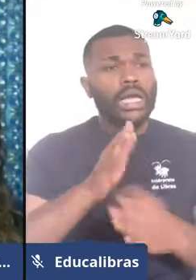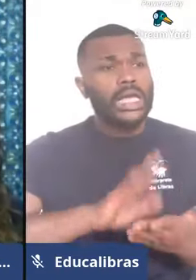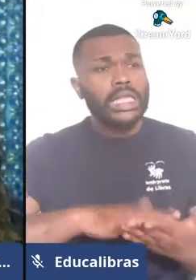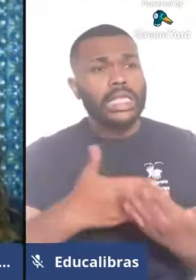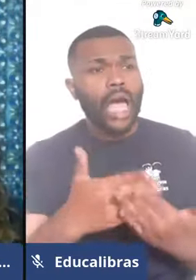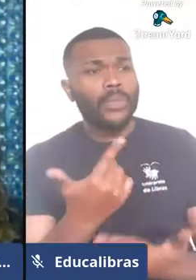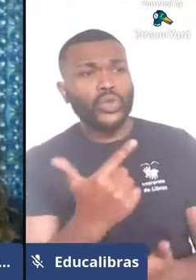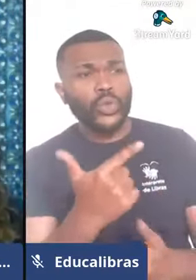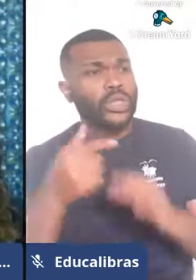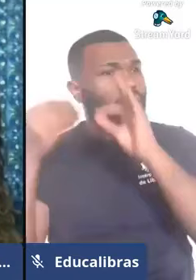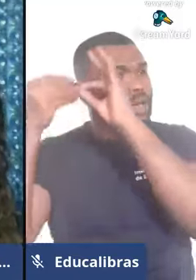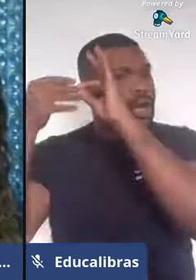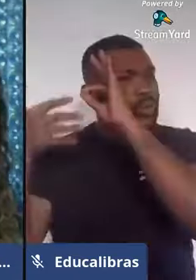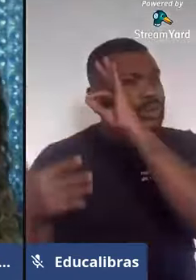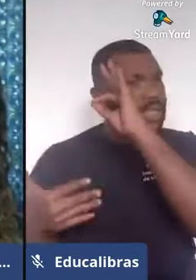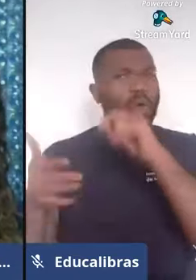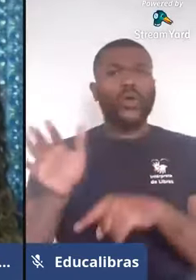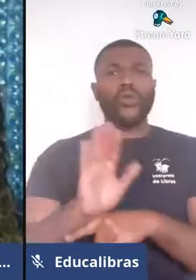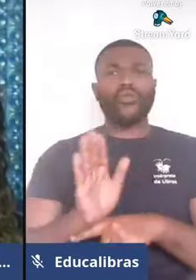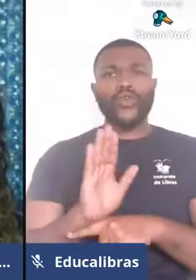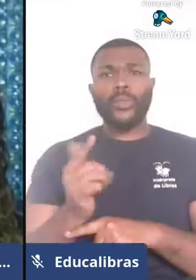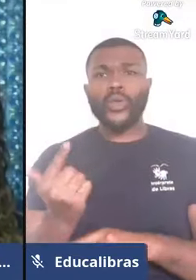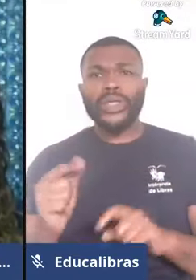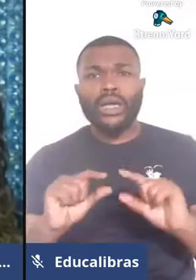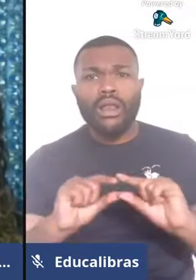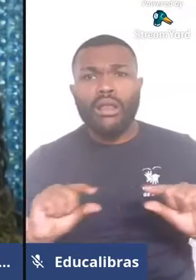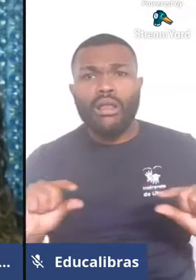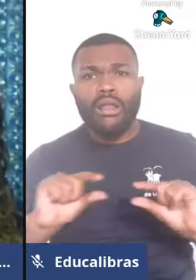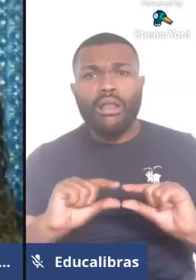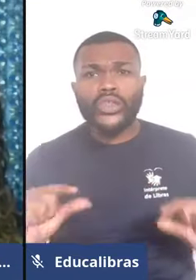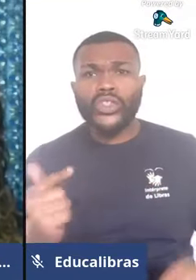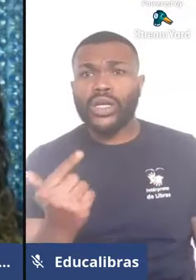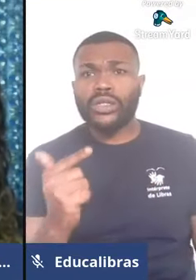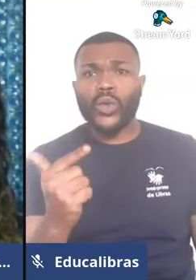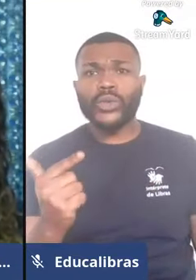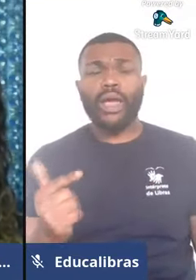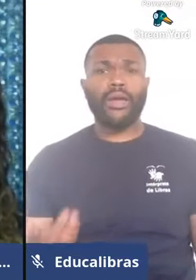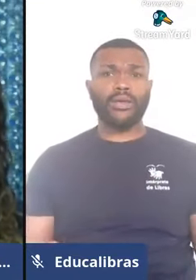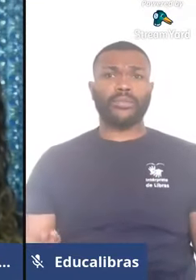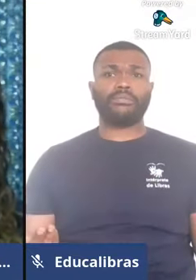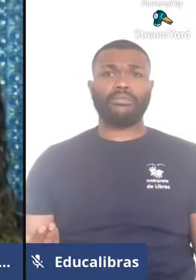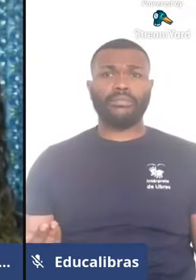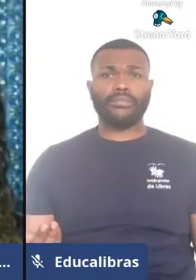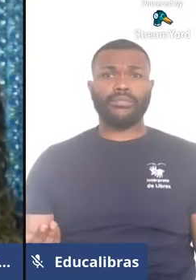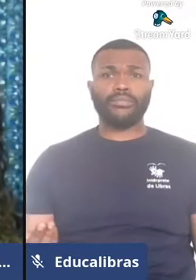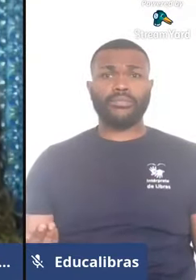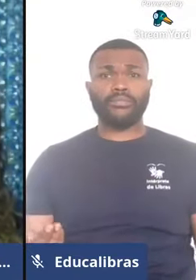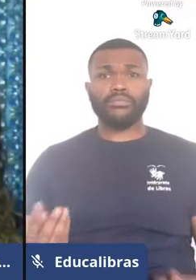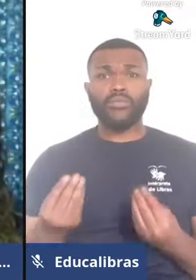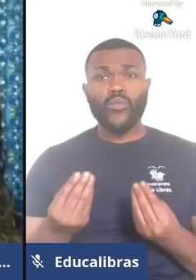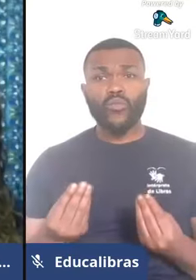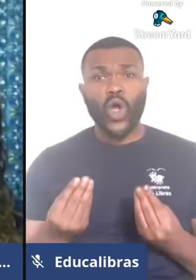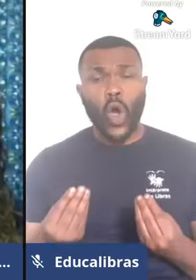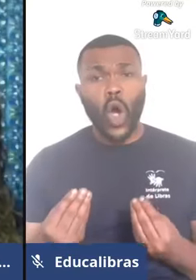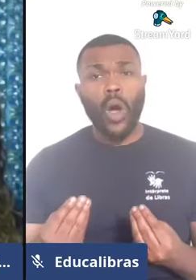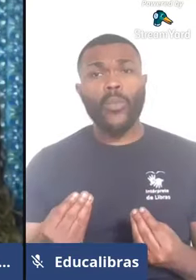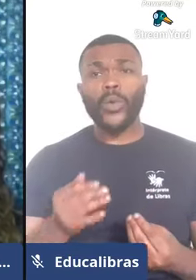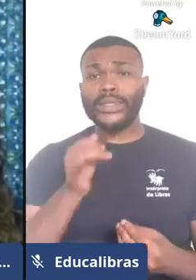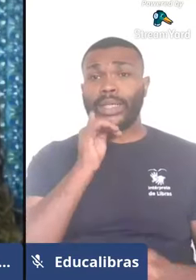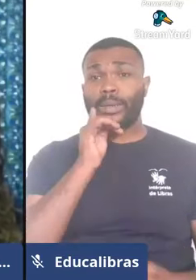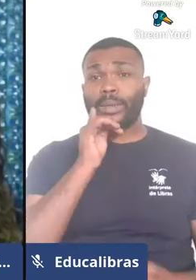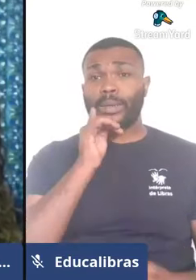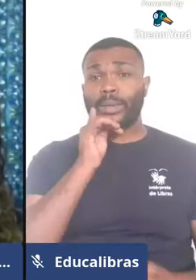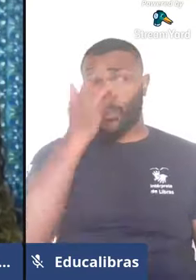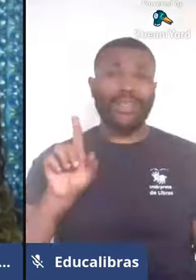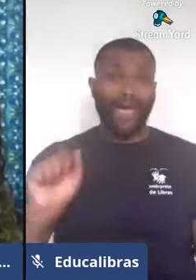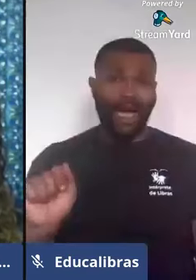no filme, né? Ela não tem legenda para as pessoas que não são usuárias de Libras, mas precisam de legenda em língua portuguesa. Como que eu